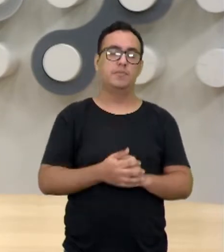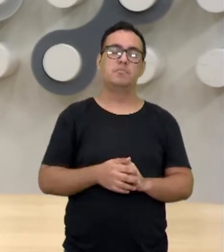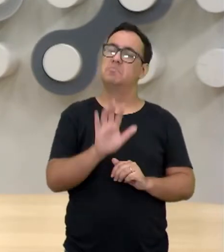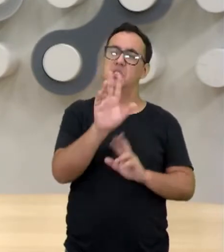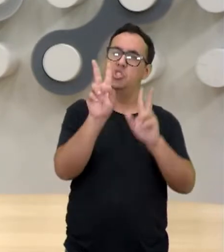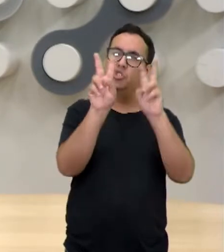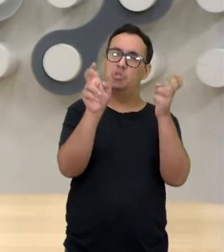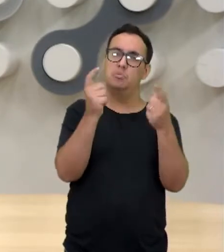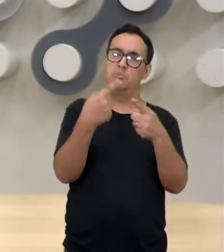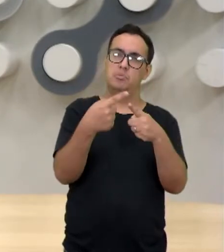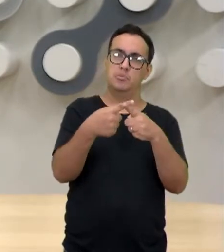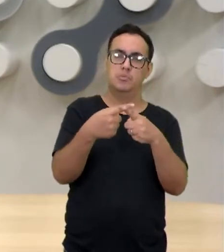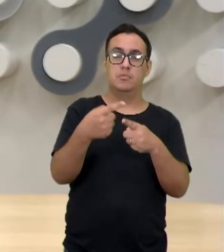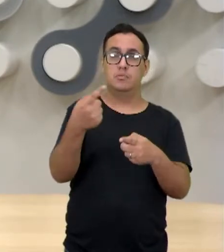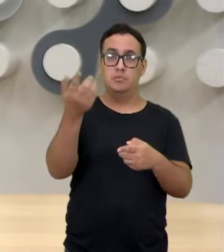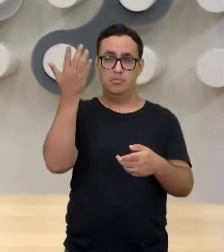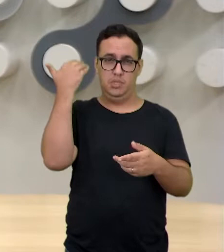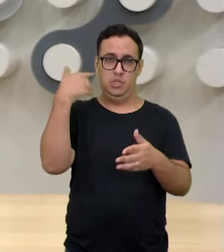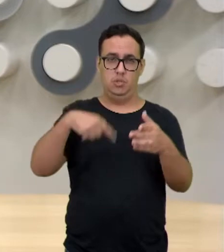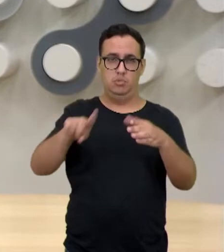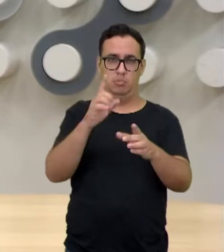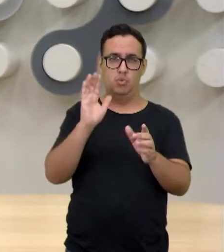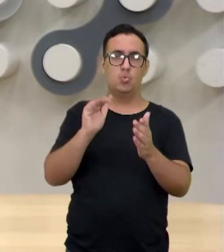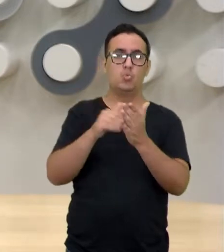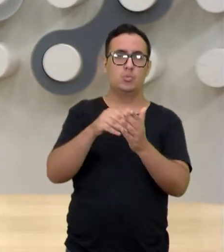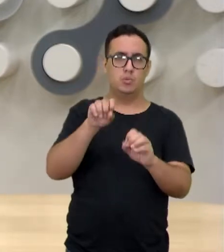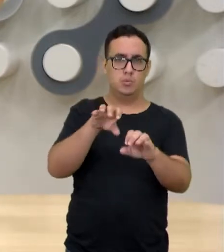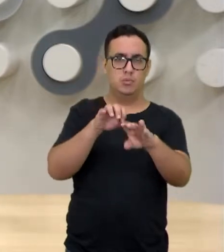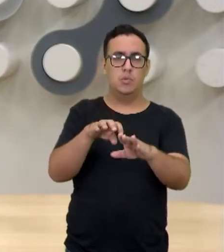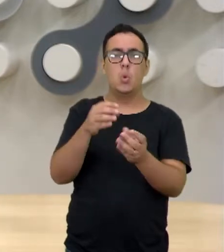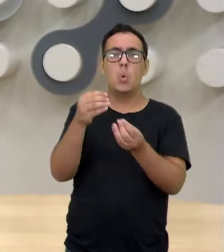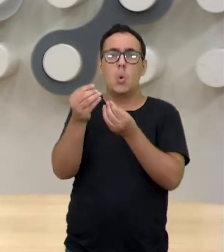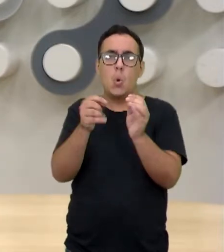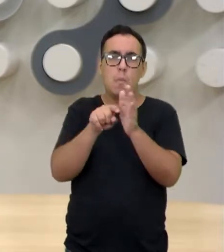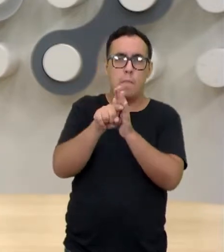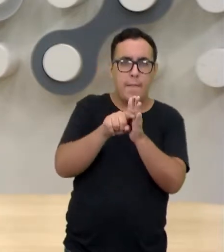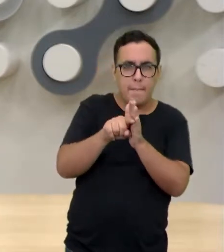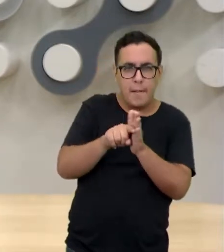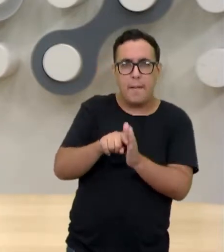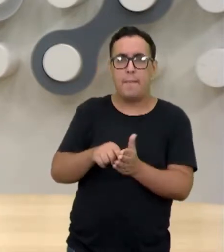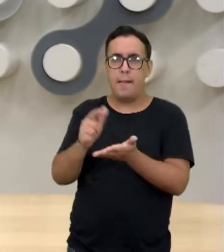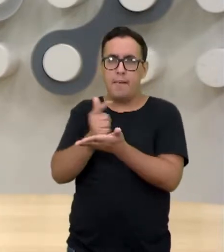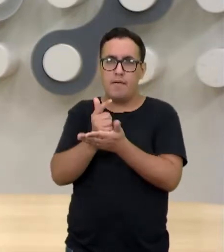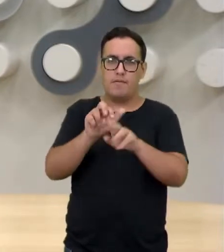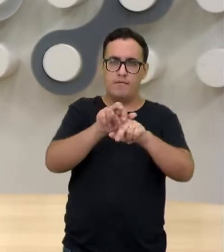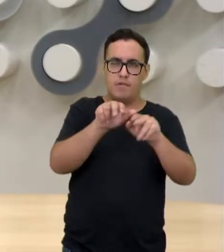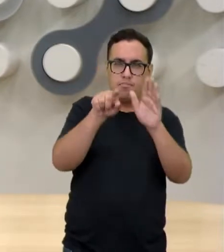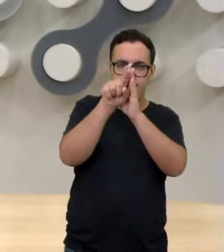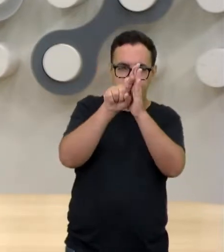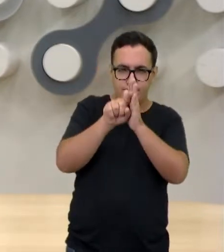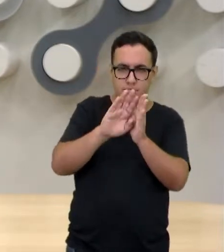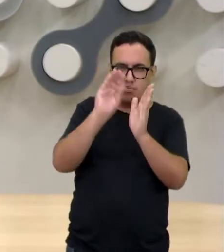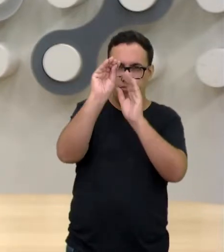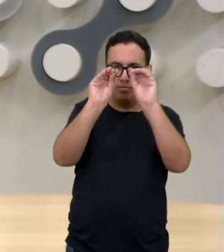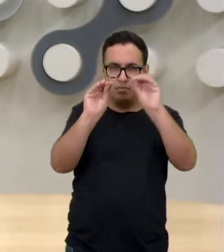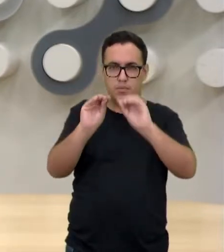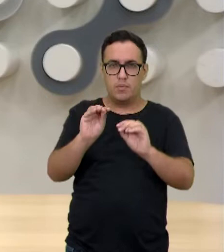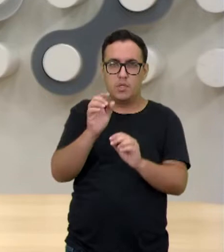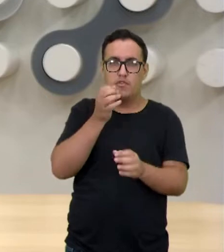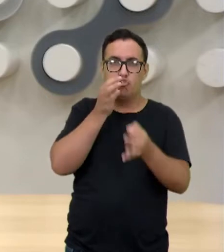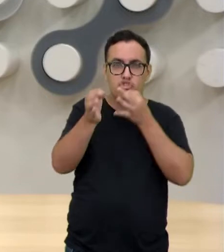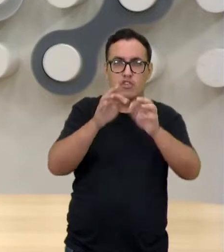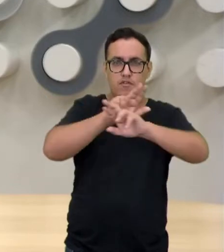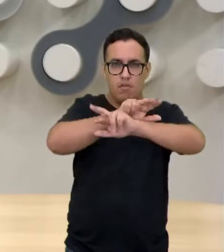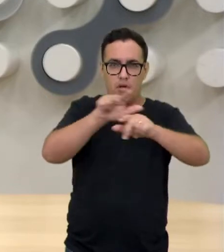nosso último encontro nós vimos lá como fazer uma pesquisa bibliográfica. A gente viu uma série de dicas que eu já vou relembrar aqui